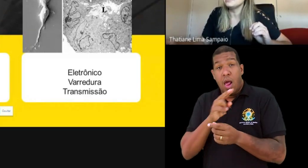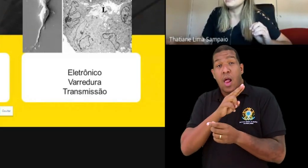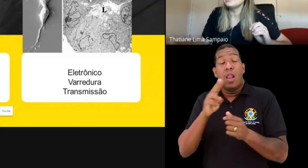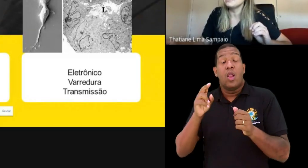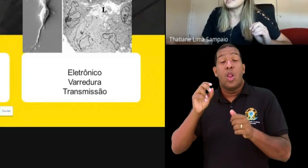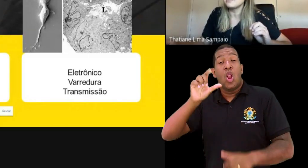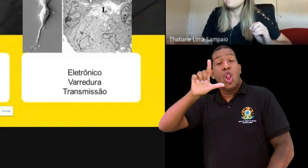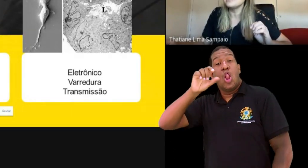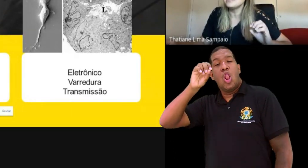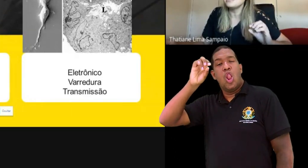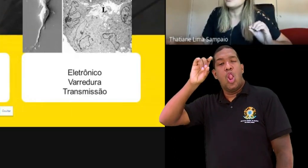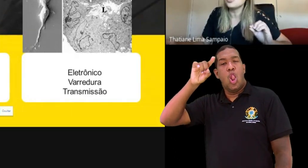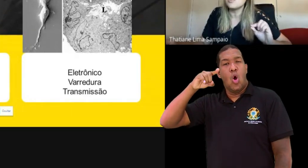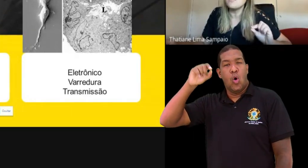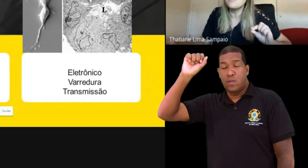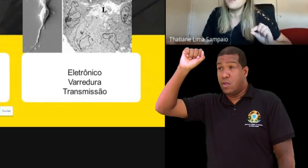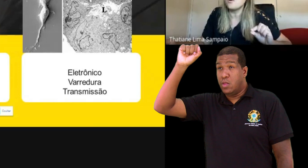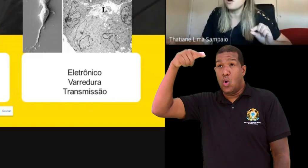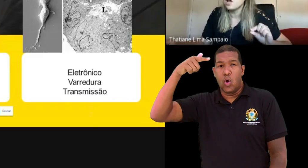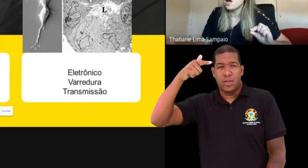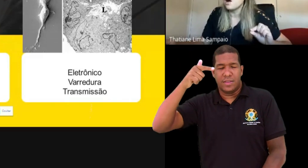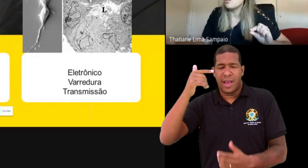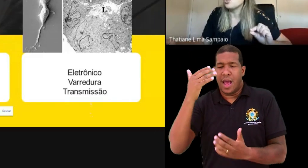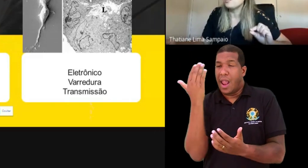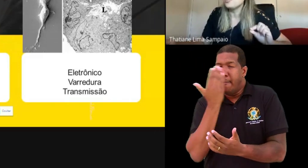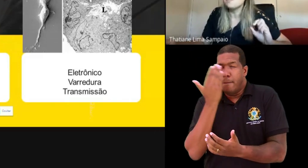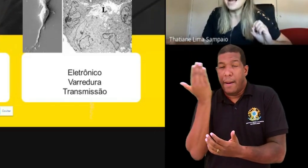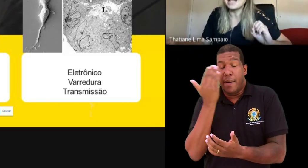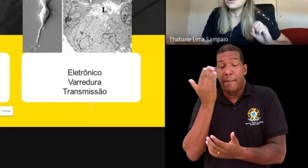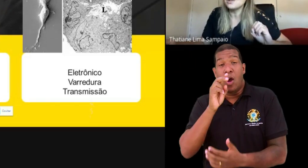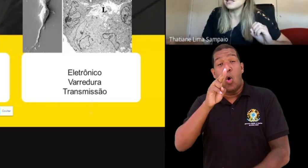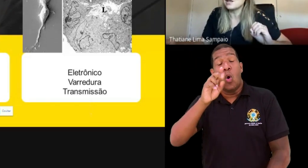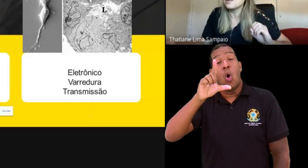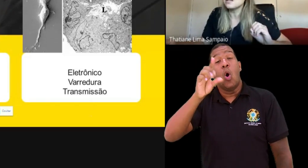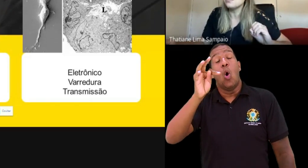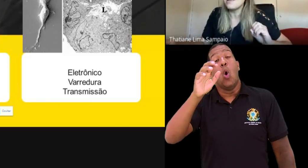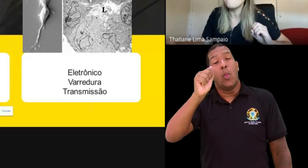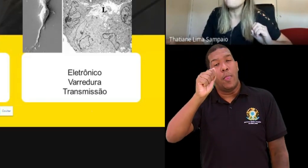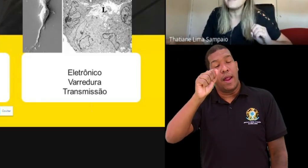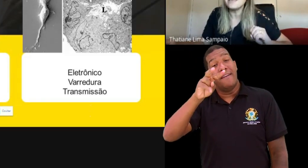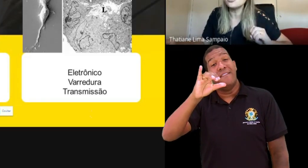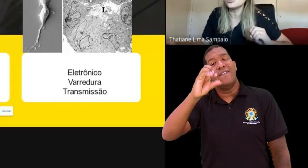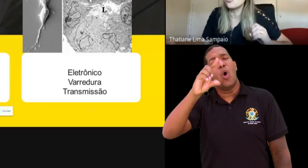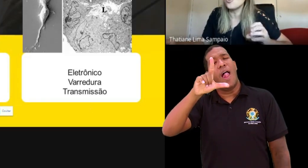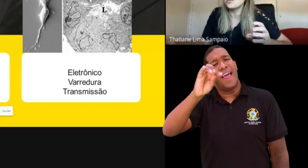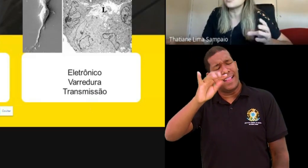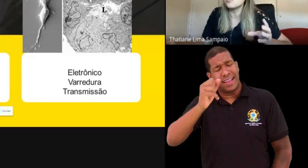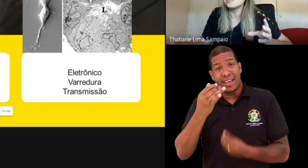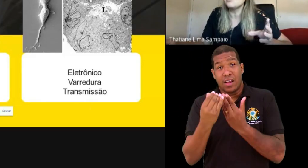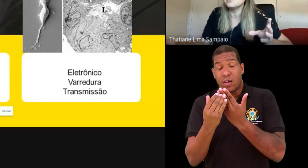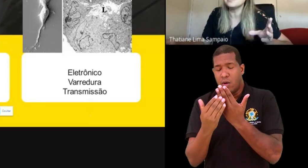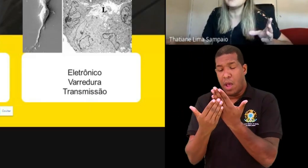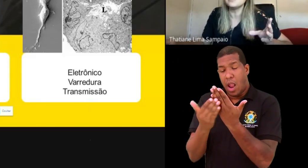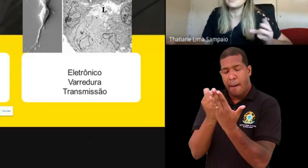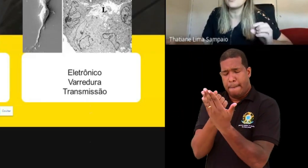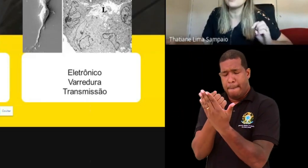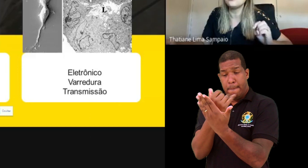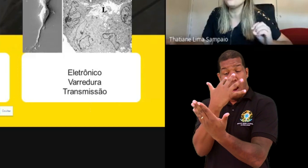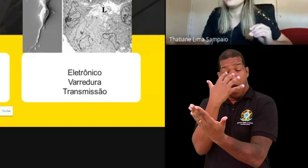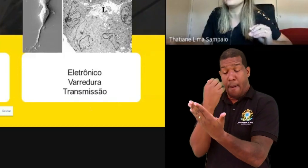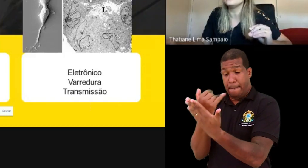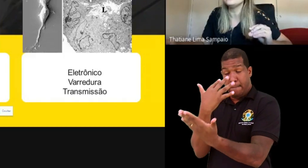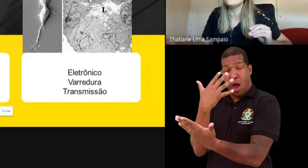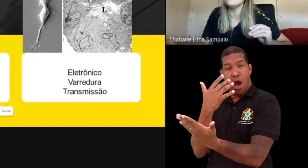ultravioleta, que dependendo de qual for o tipo de marcador que você está usando, reflete cores, como aqui vocês estão vendo a